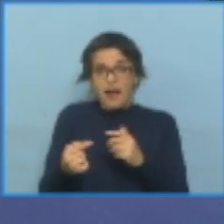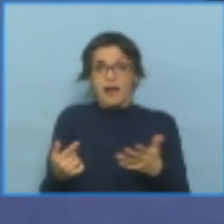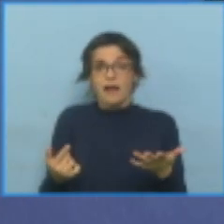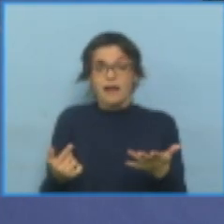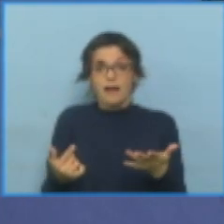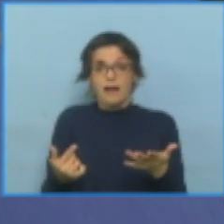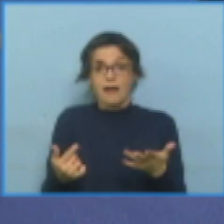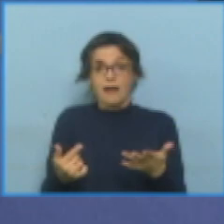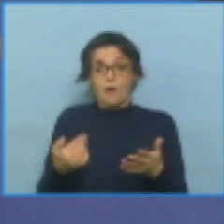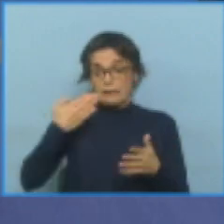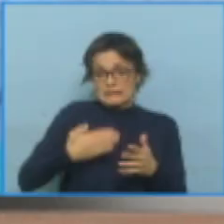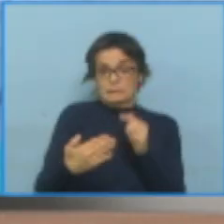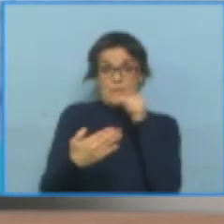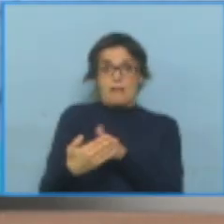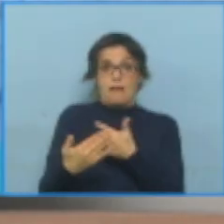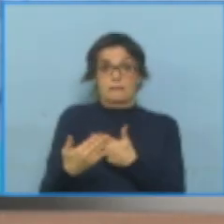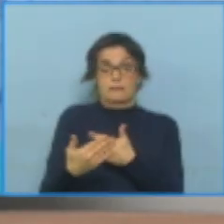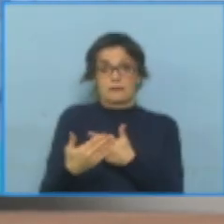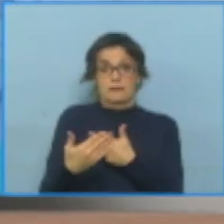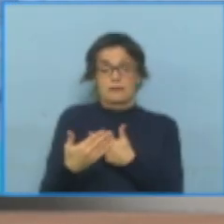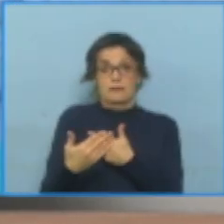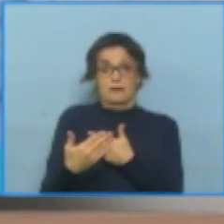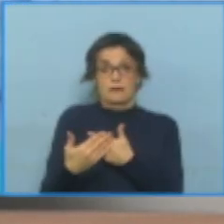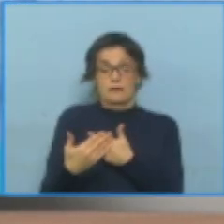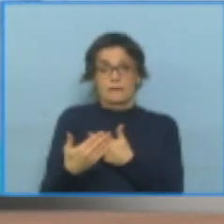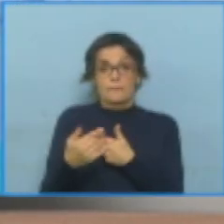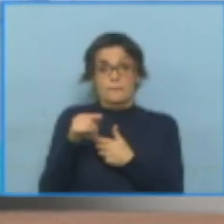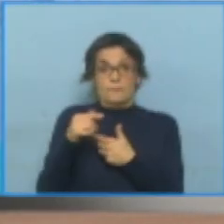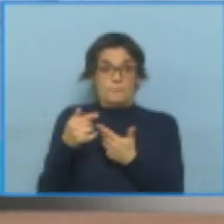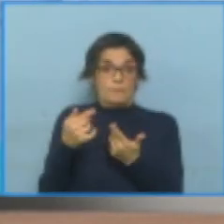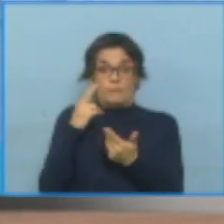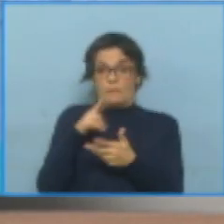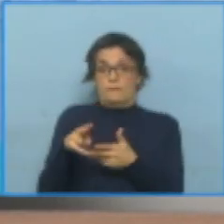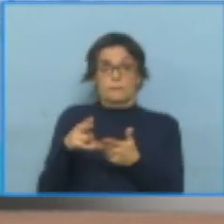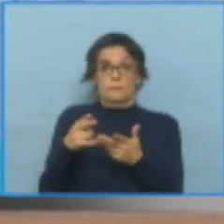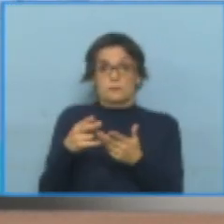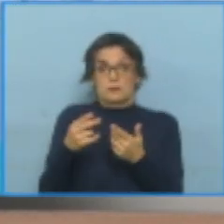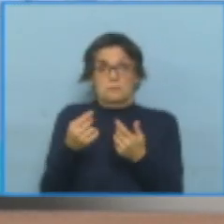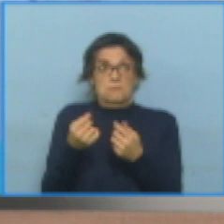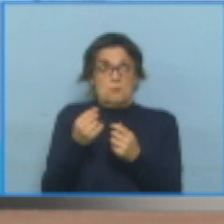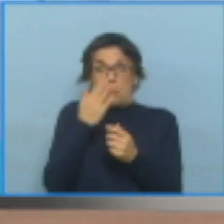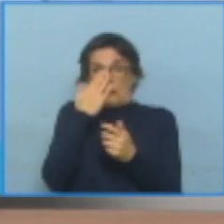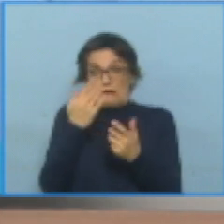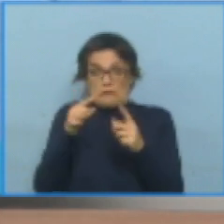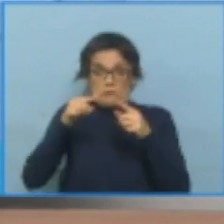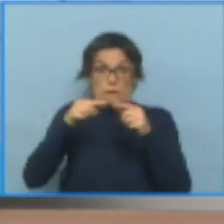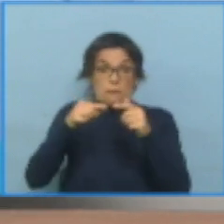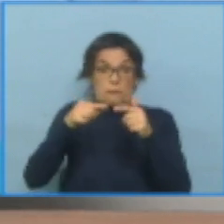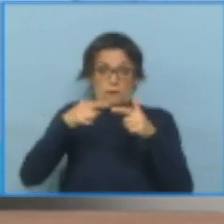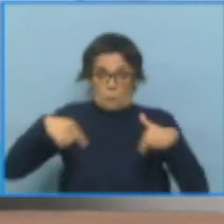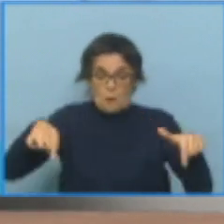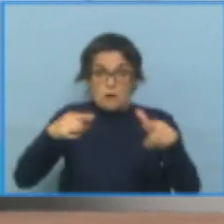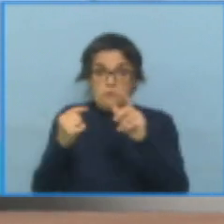semana assistimos a uma aparente marcação de uma reunião com caráter de urgência com vários